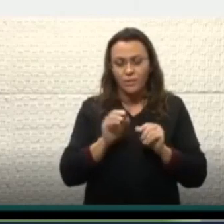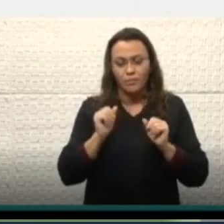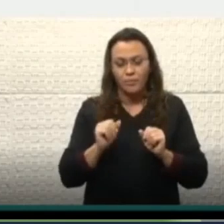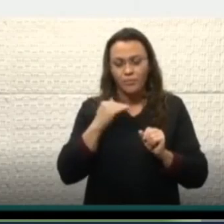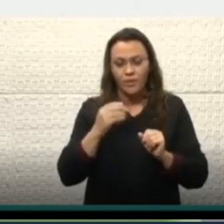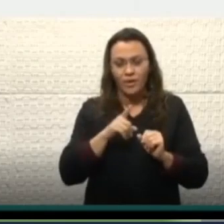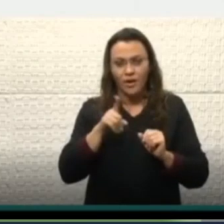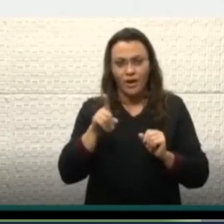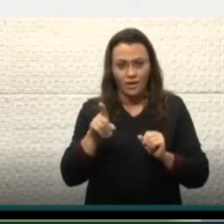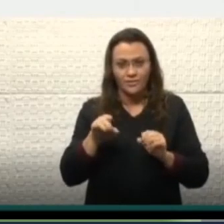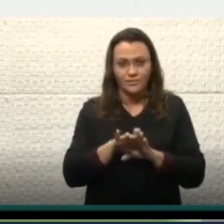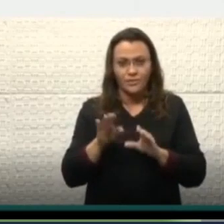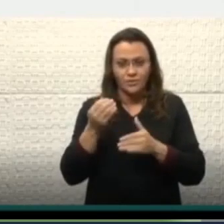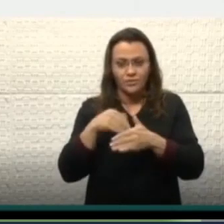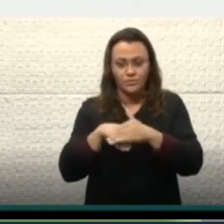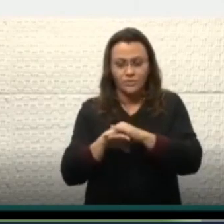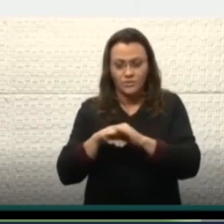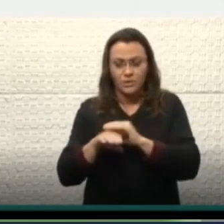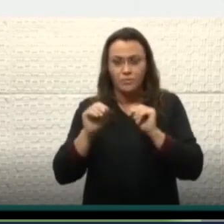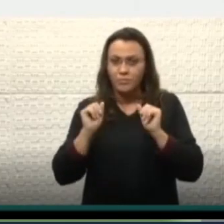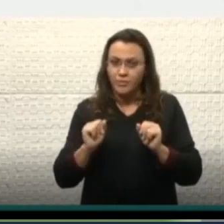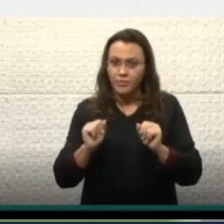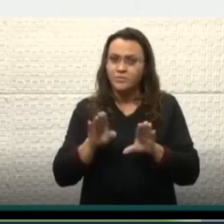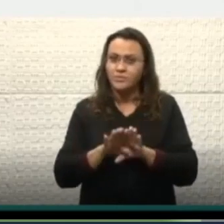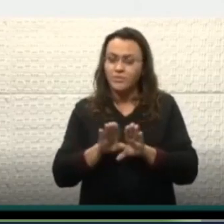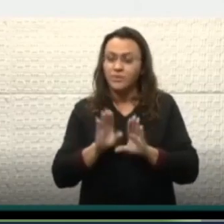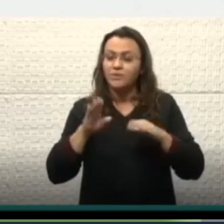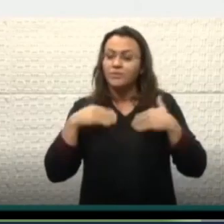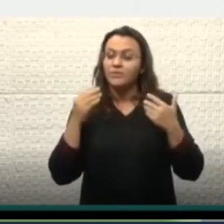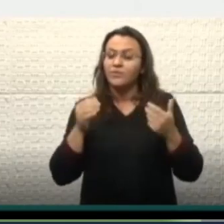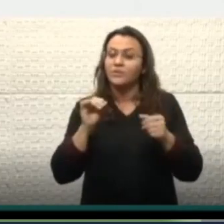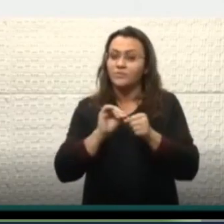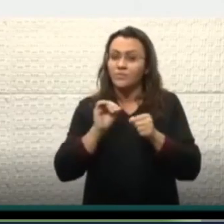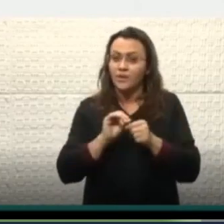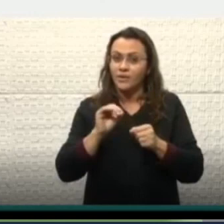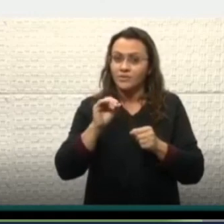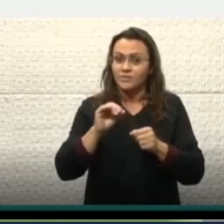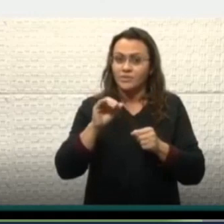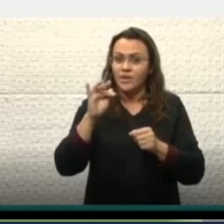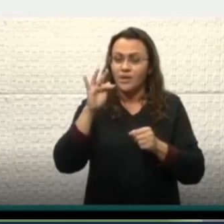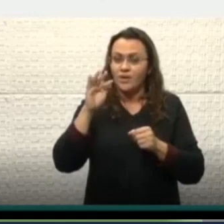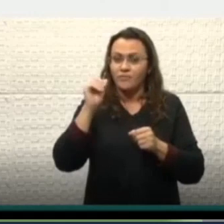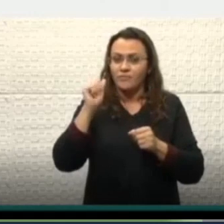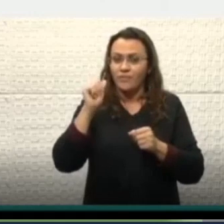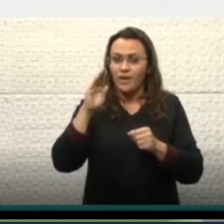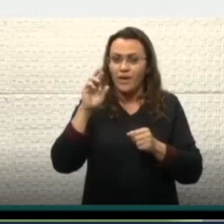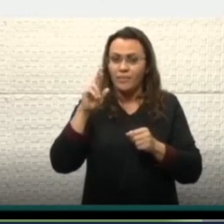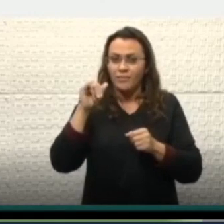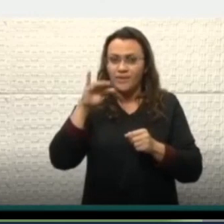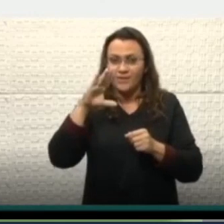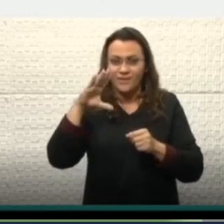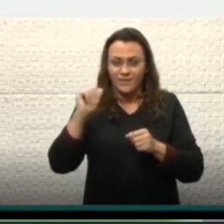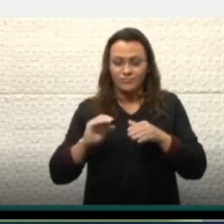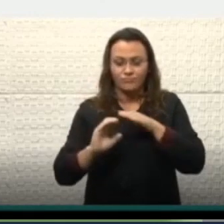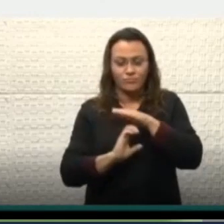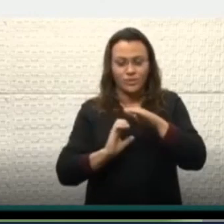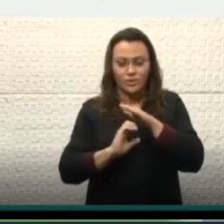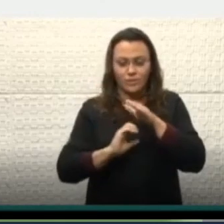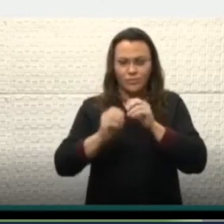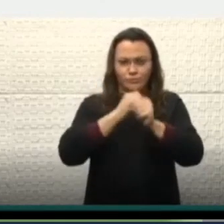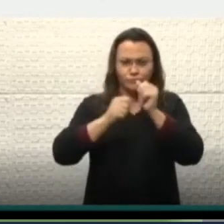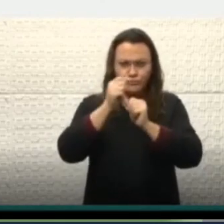ponto. Pode ser só aí? Não, pode ter sido, por exemplo, também na fabricação. Se a fabricação, na fábrica, no procedimento, não tiver